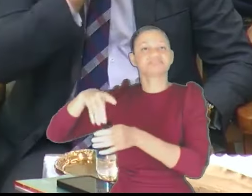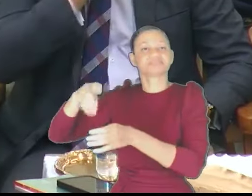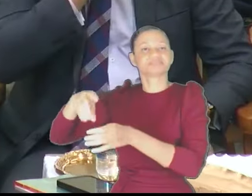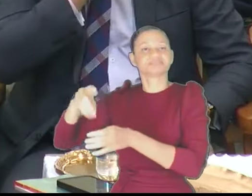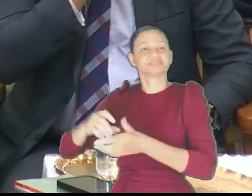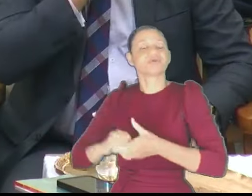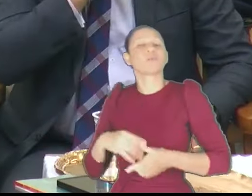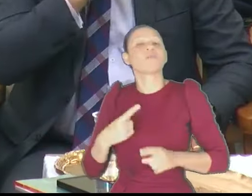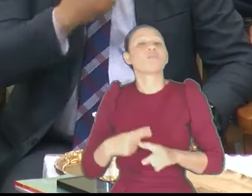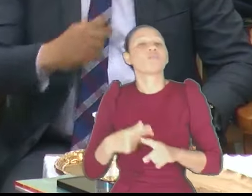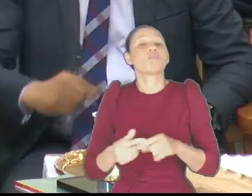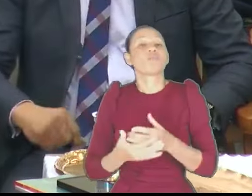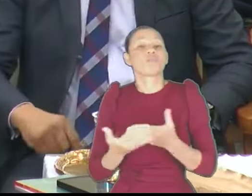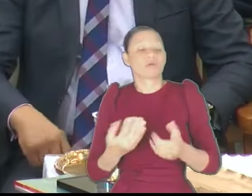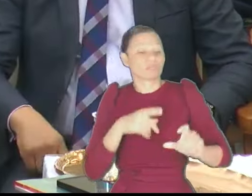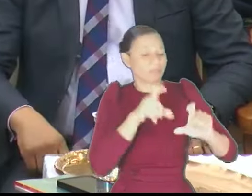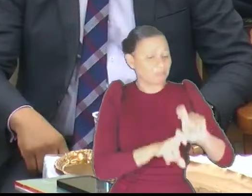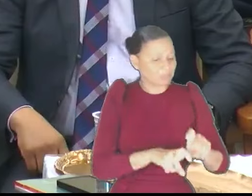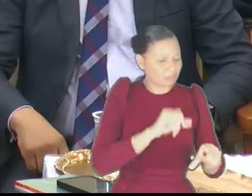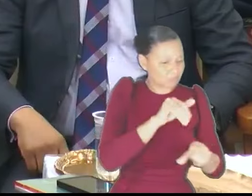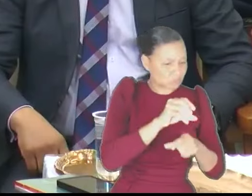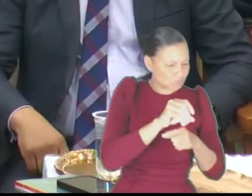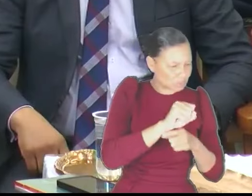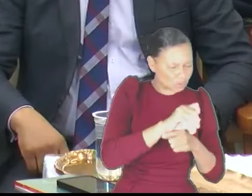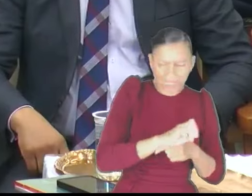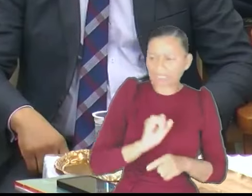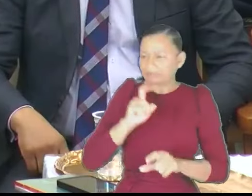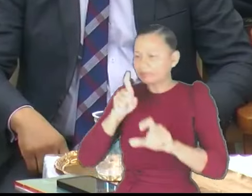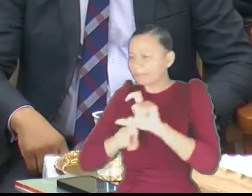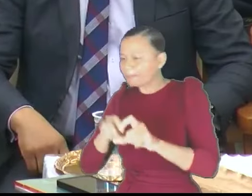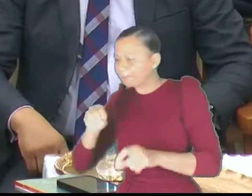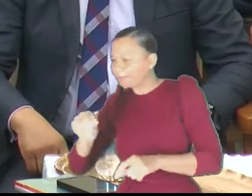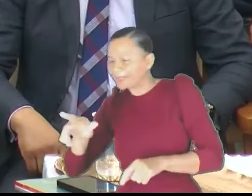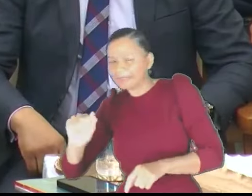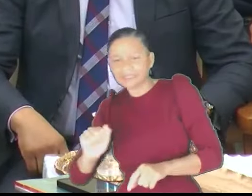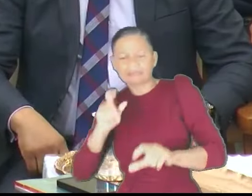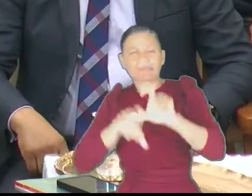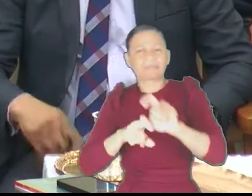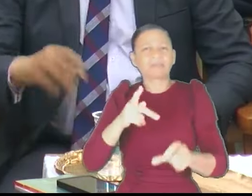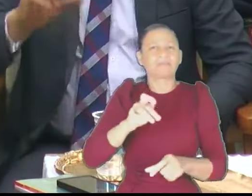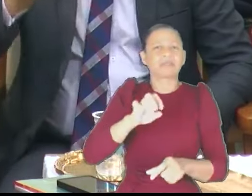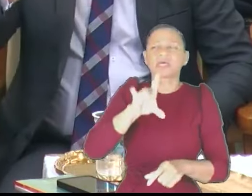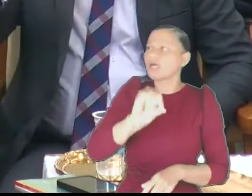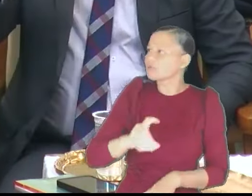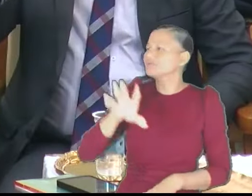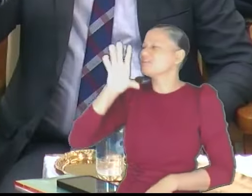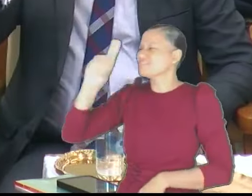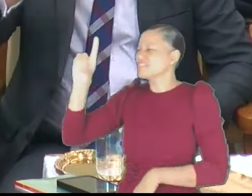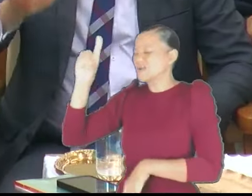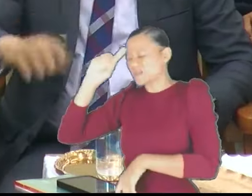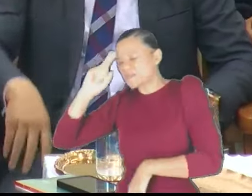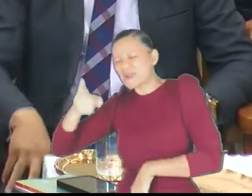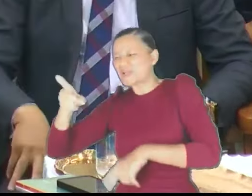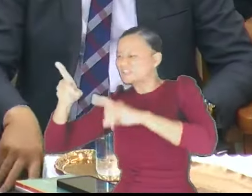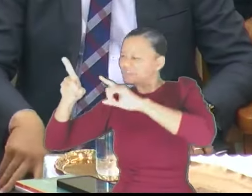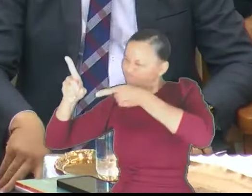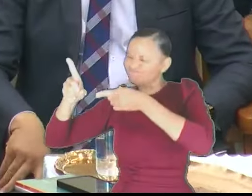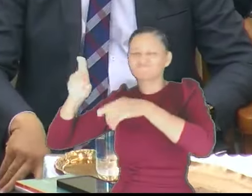Por quê? Porque ele não depende do José, não depende da Maria, não depende do Pedro. Quem manda é ele, quem provê